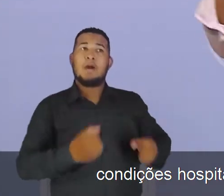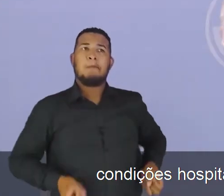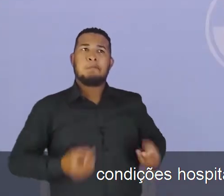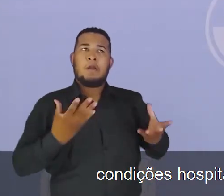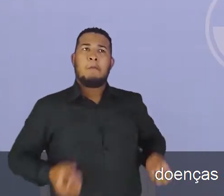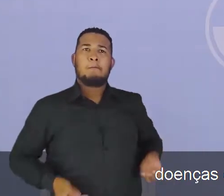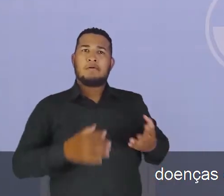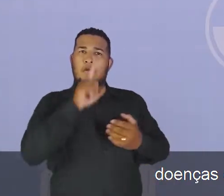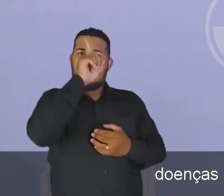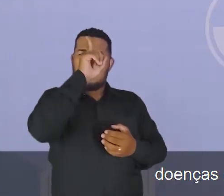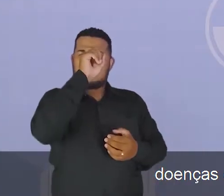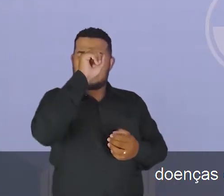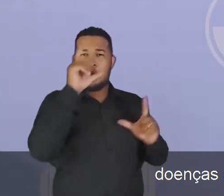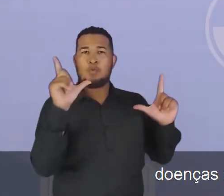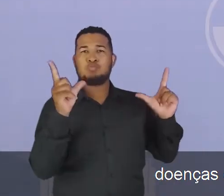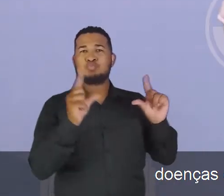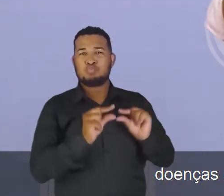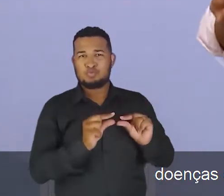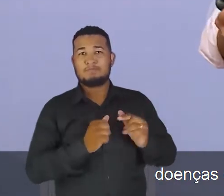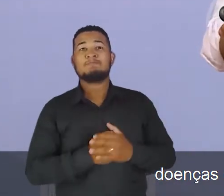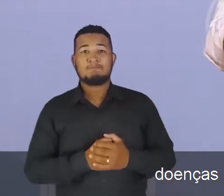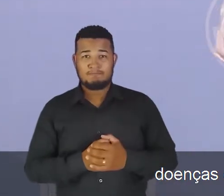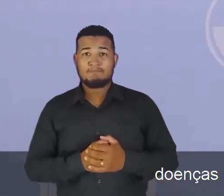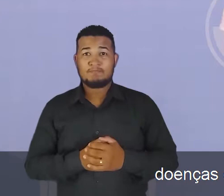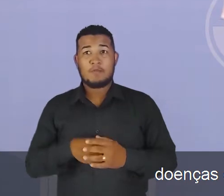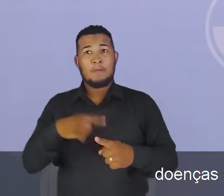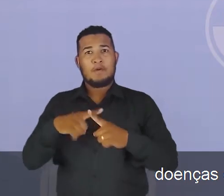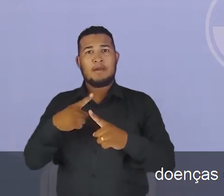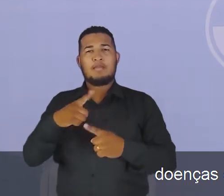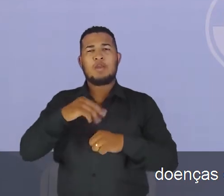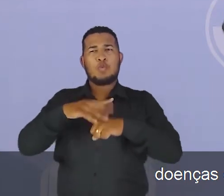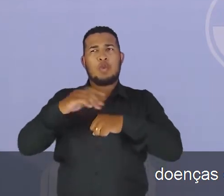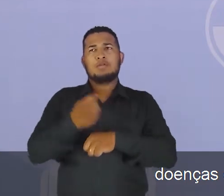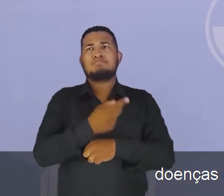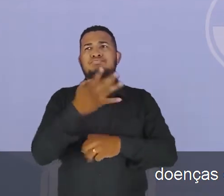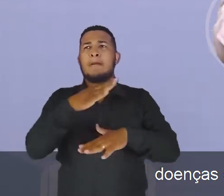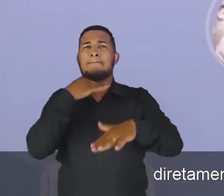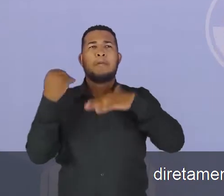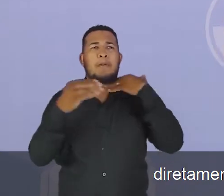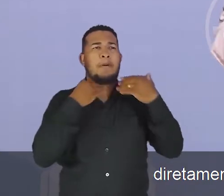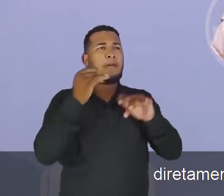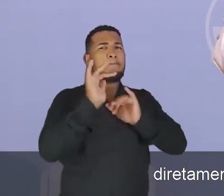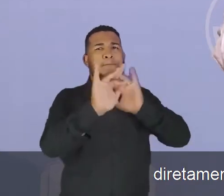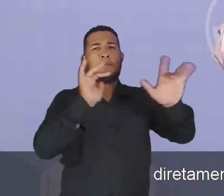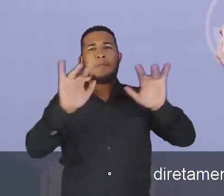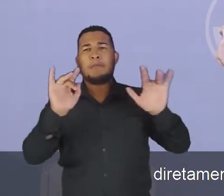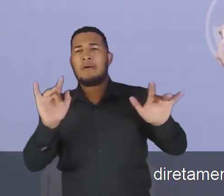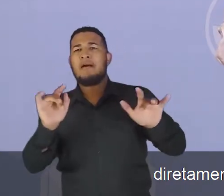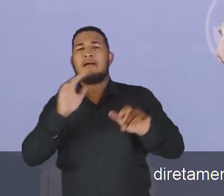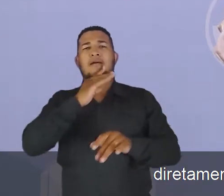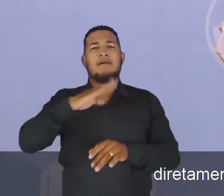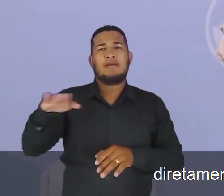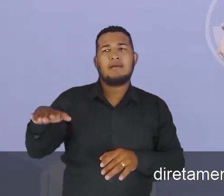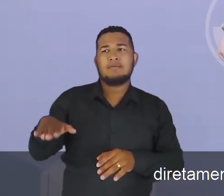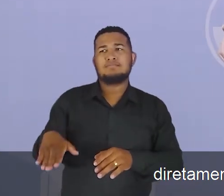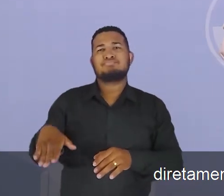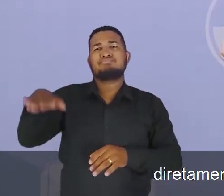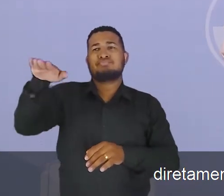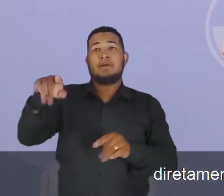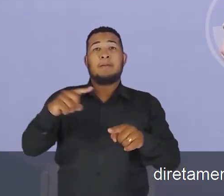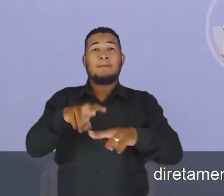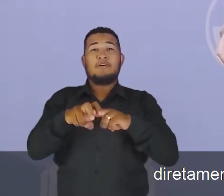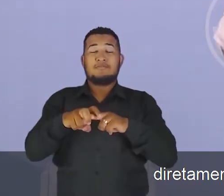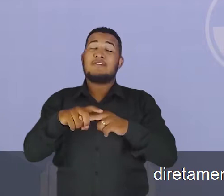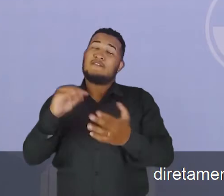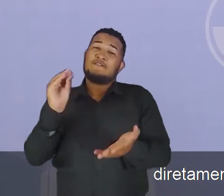porque muitas doenças que matam pessoas, matam principalmente crianças, estão diretamente ligadas à falta de saneamento